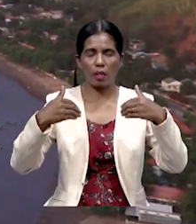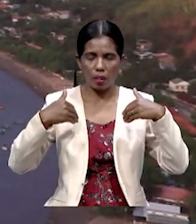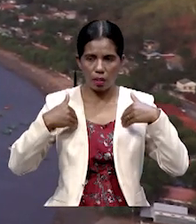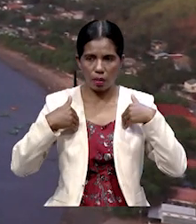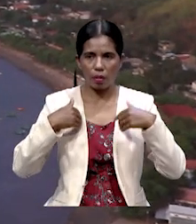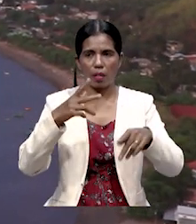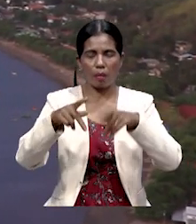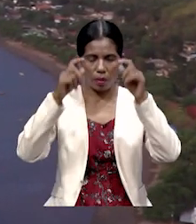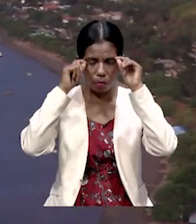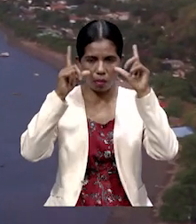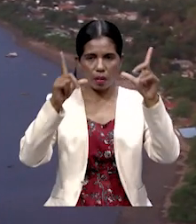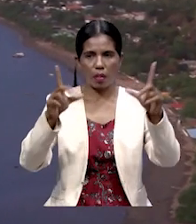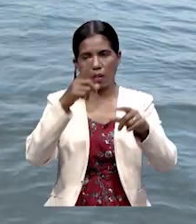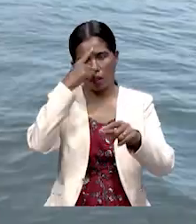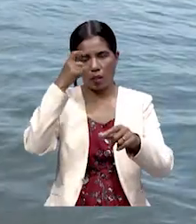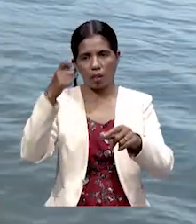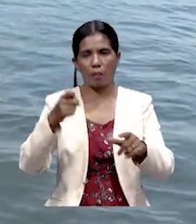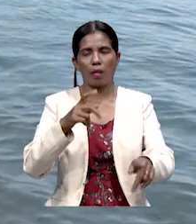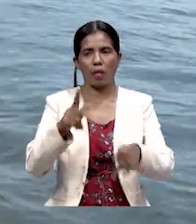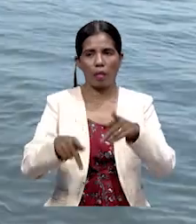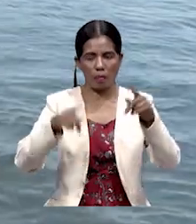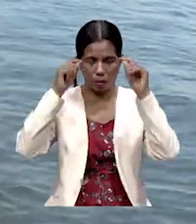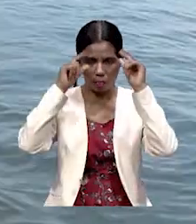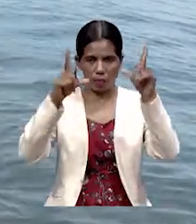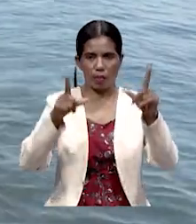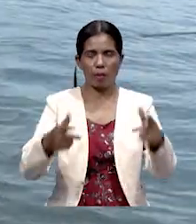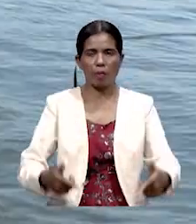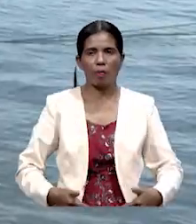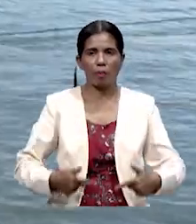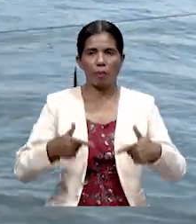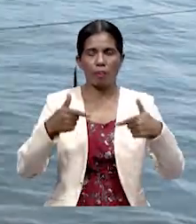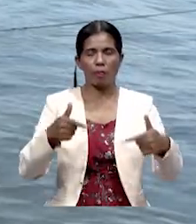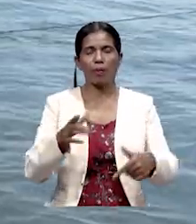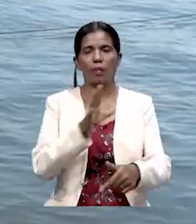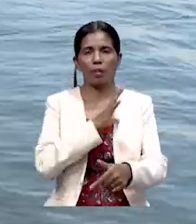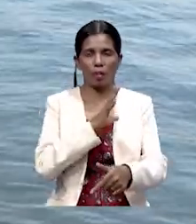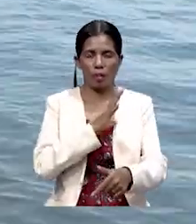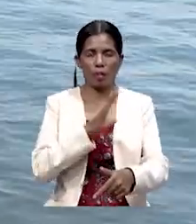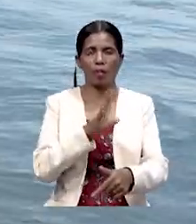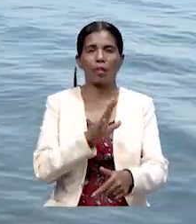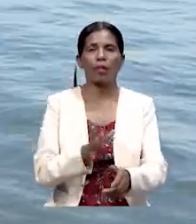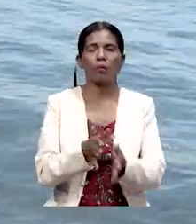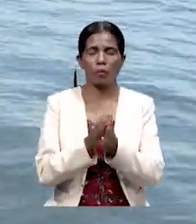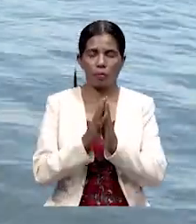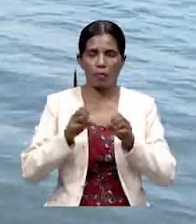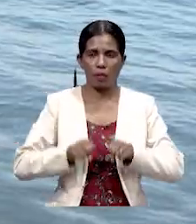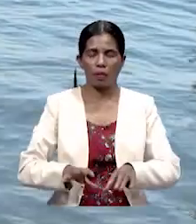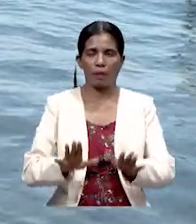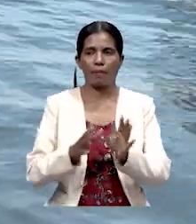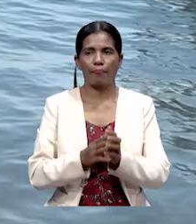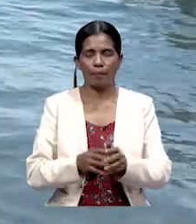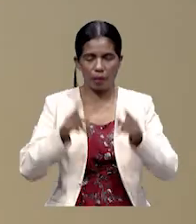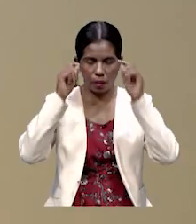povo Timor-Leste, tamba maioria povo Timor-Leste moris depende ba Tassi. Timor-Leste, como